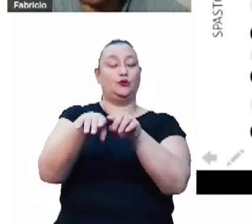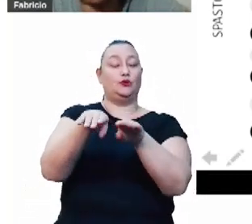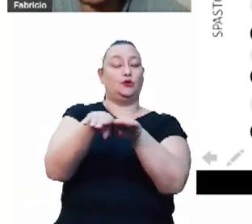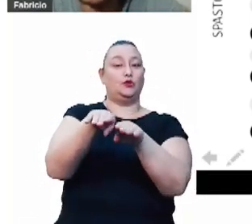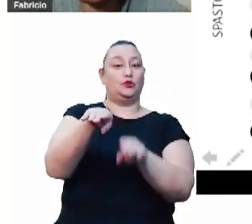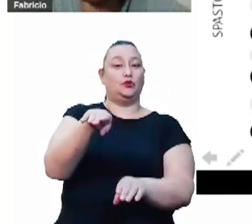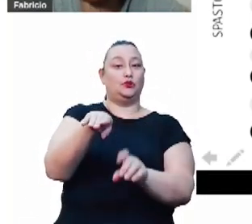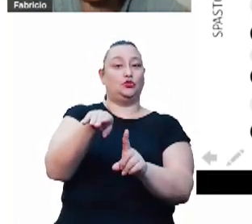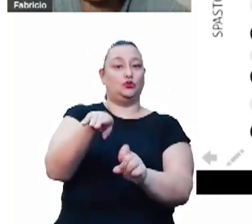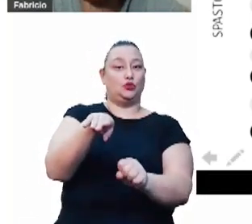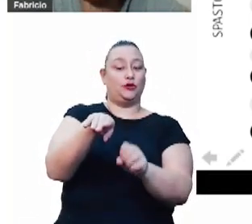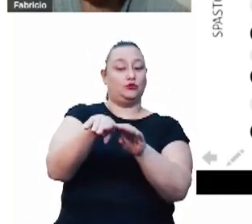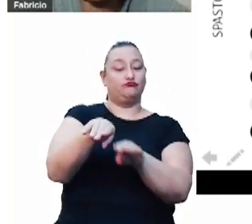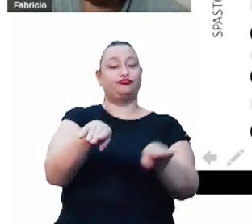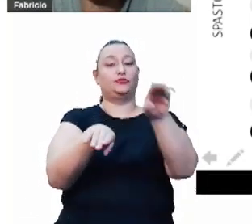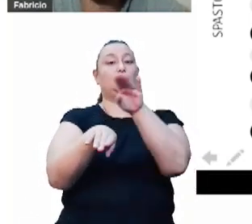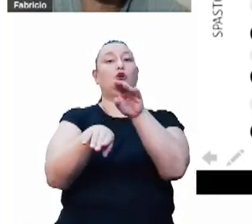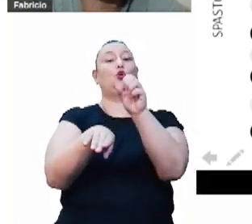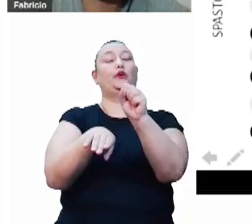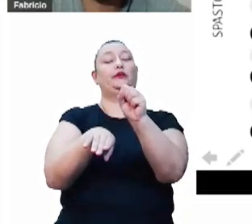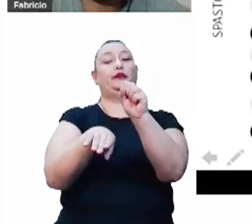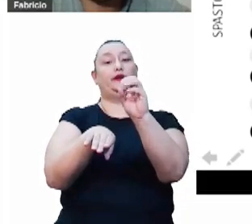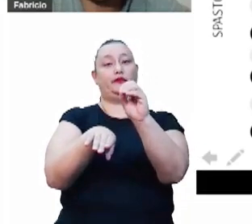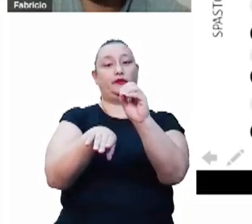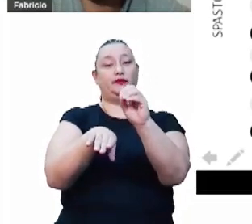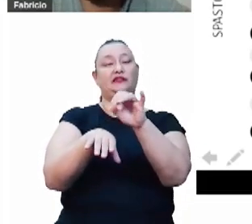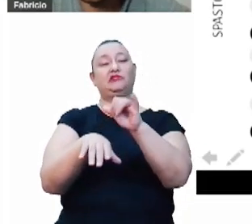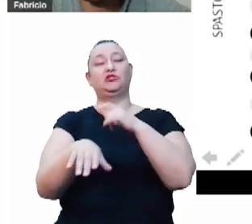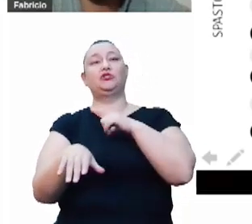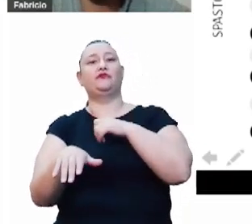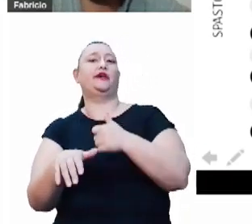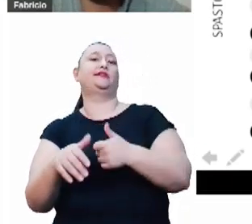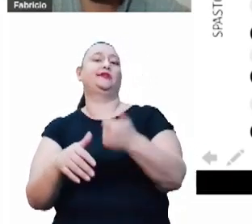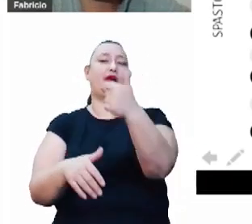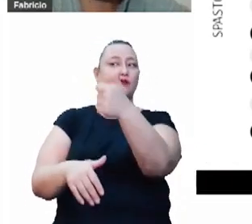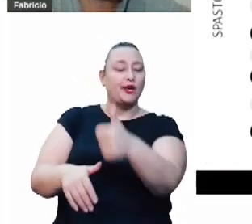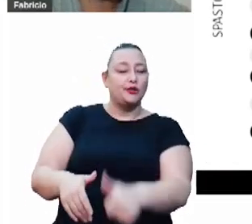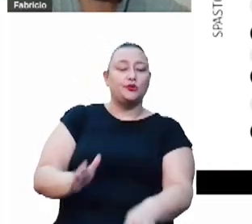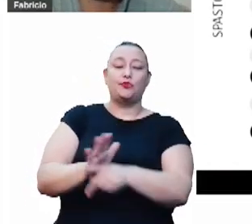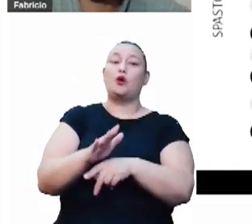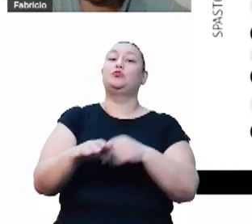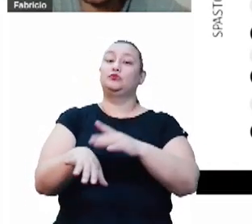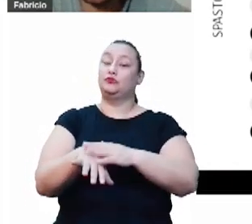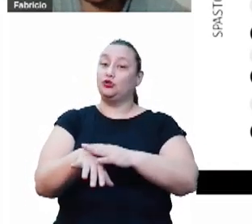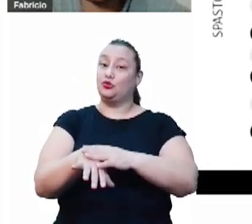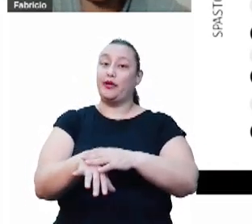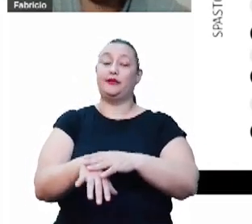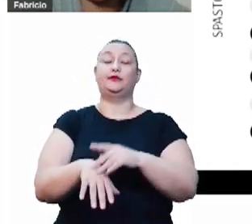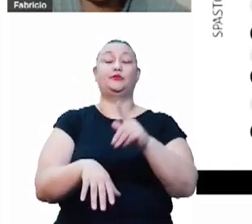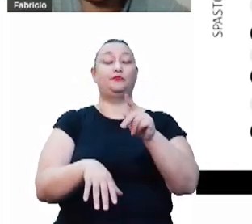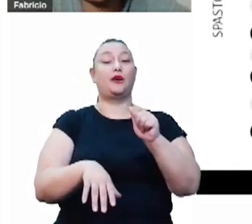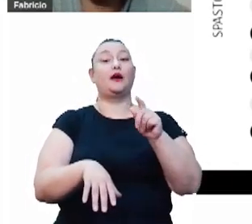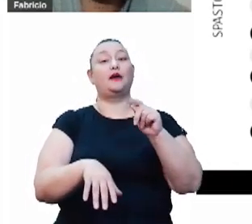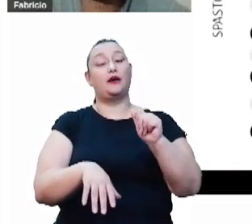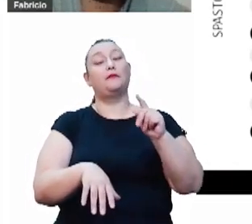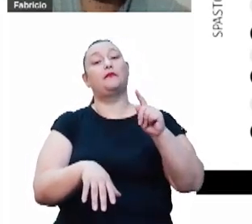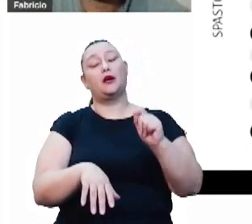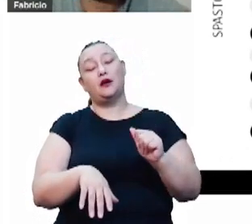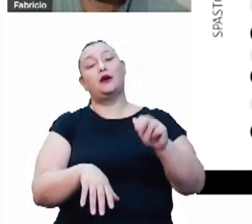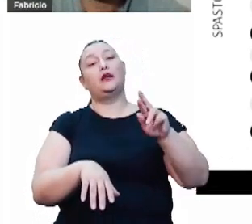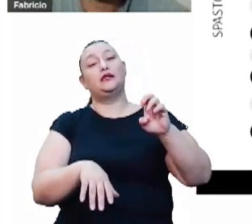diagnóstico definido de paraparesia espástica, seja com teste genético, ou então pelo menos com uma história familiar, né, bem